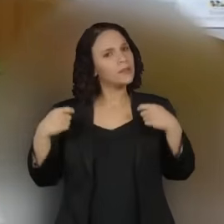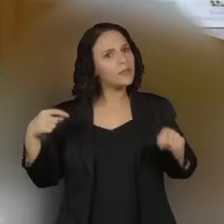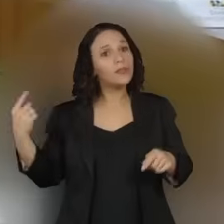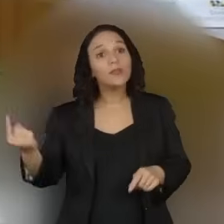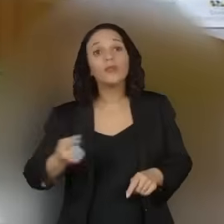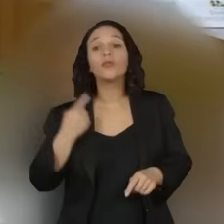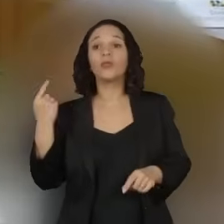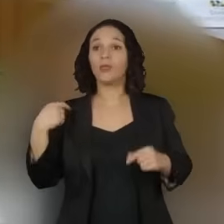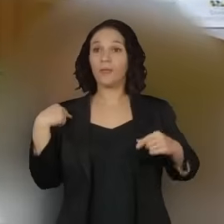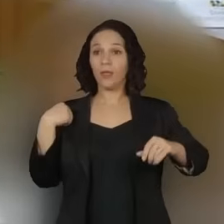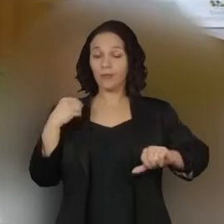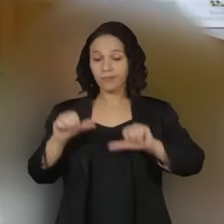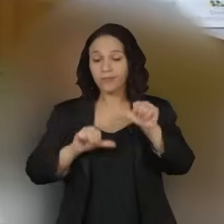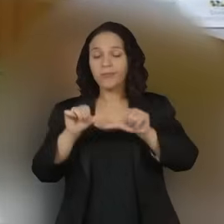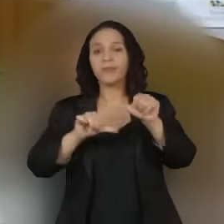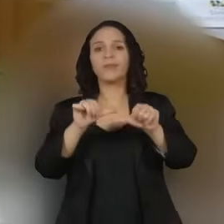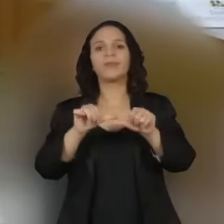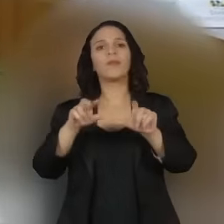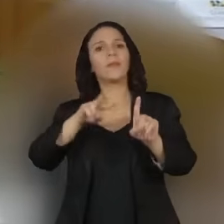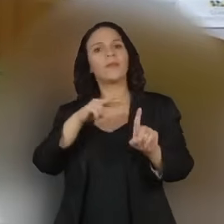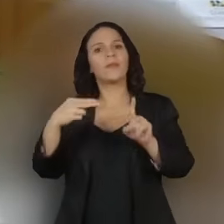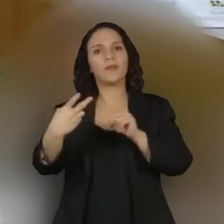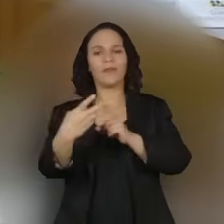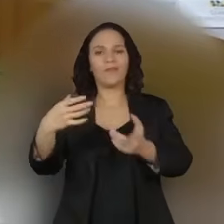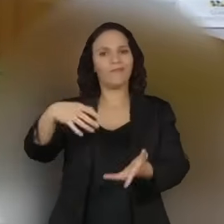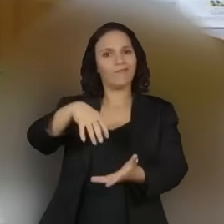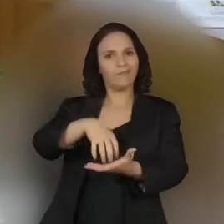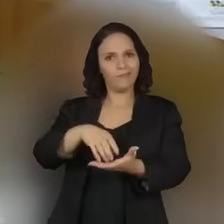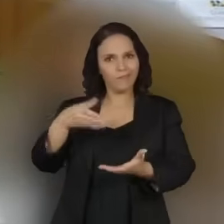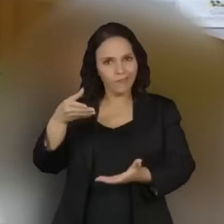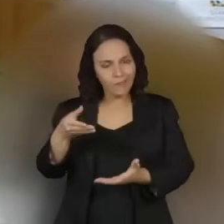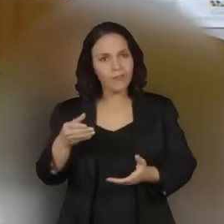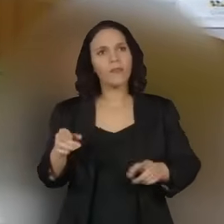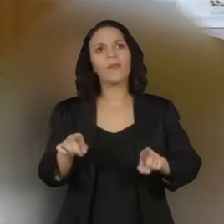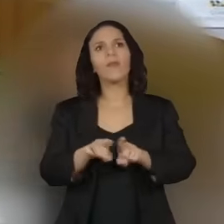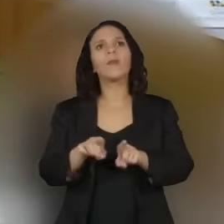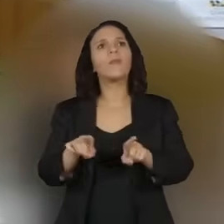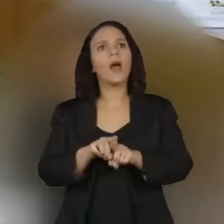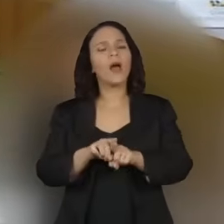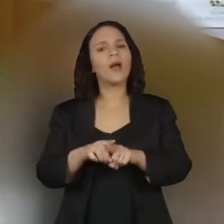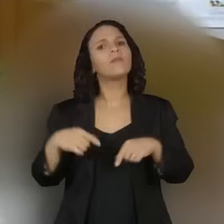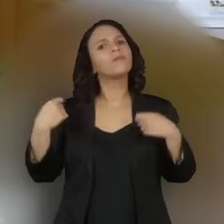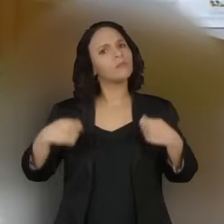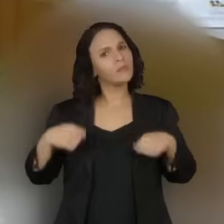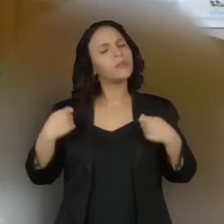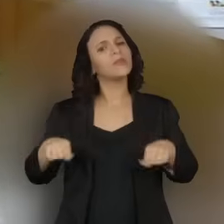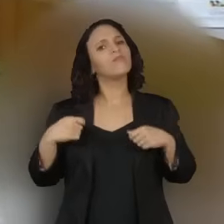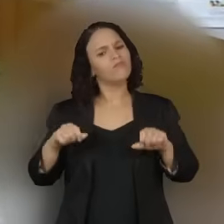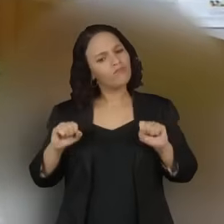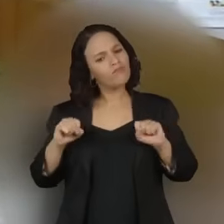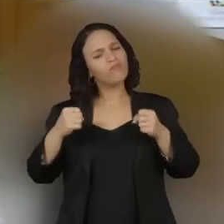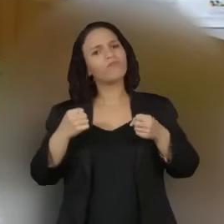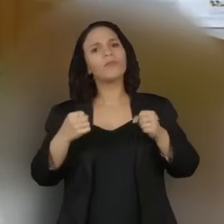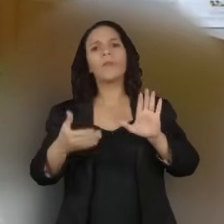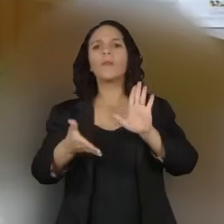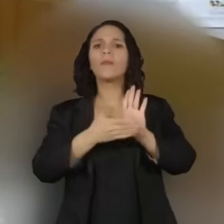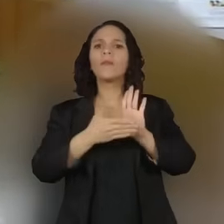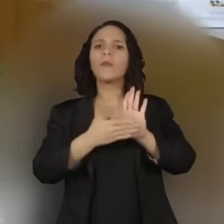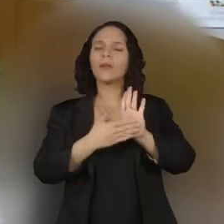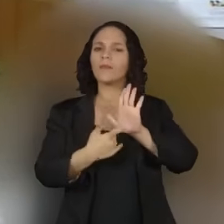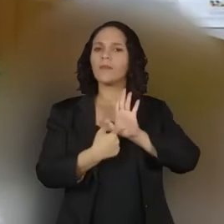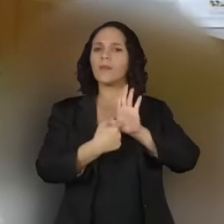nos atualizemos também do ponto de vista institucional e ousamos, então, apresentar uma